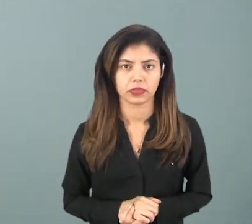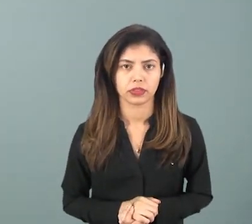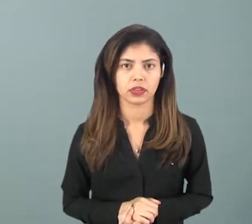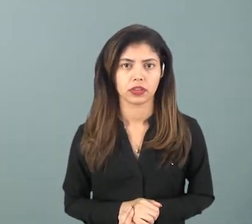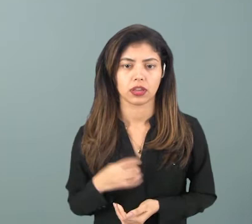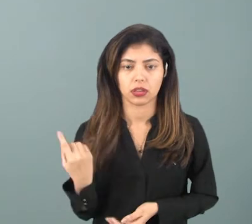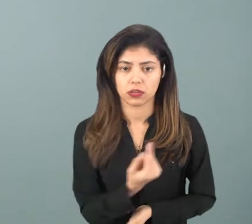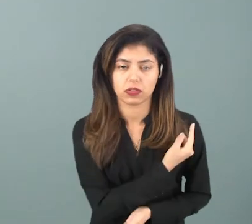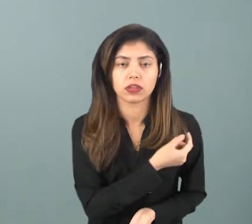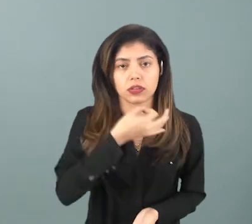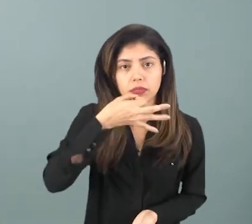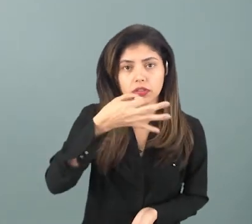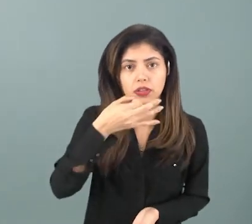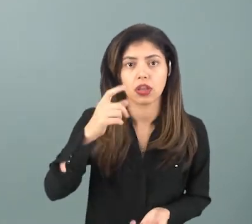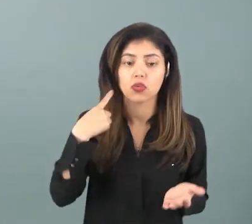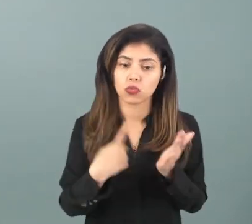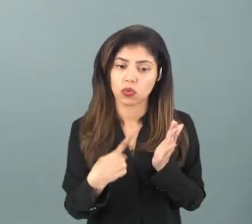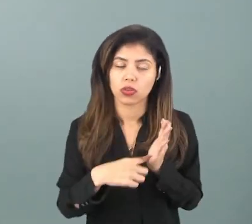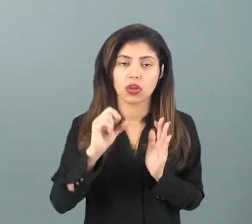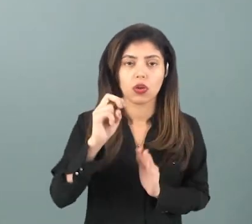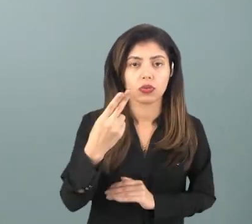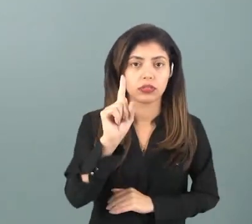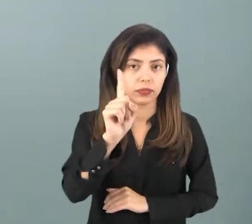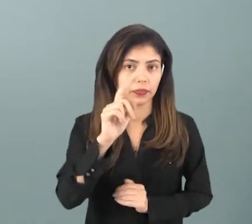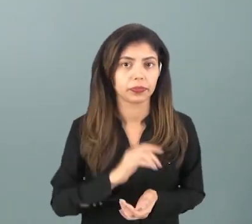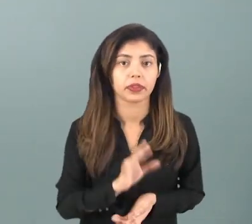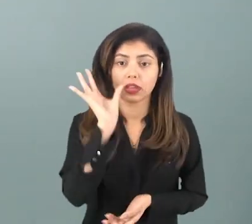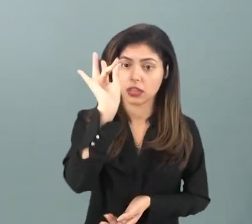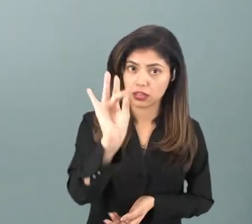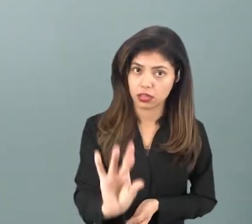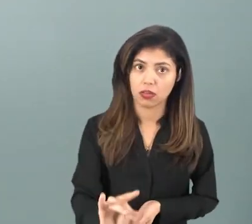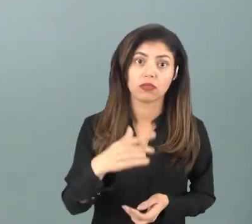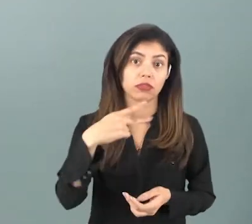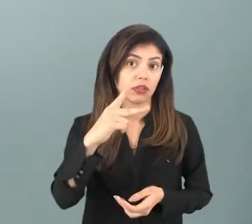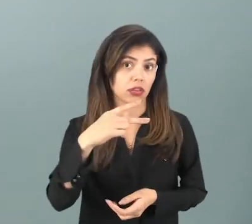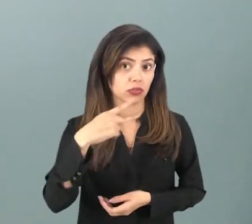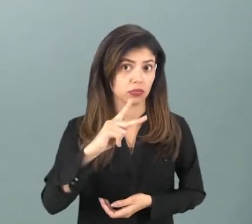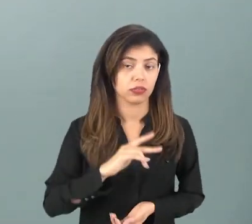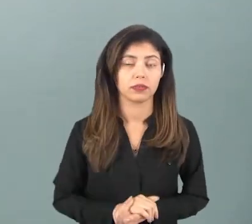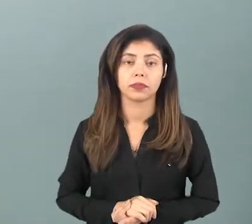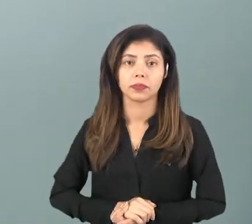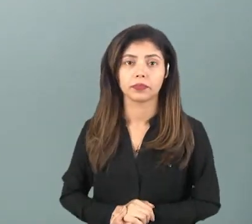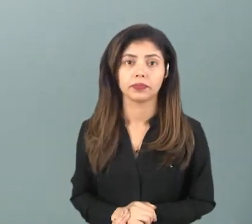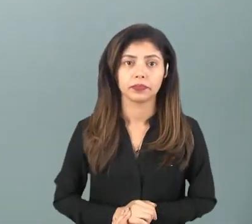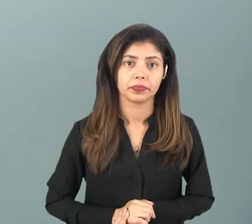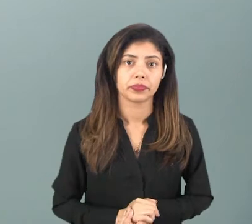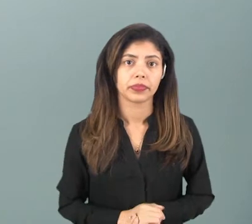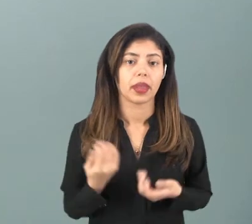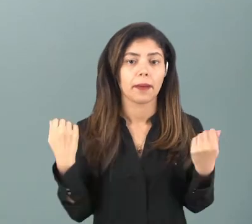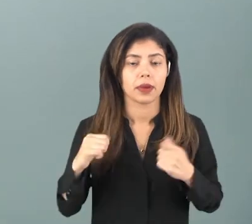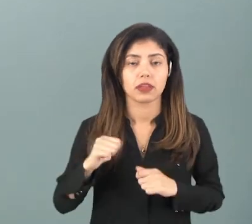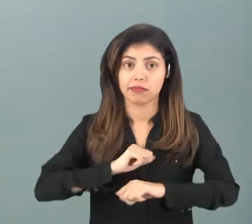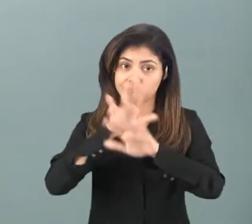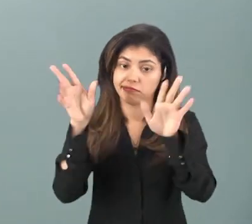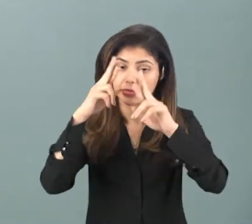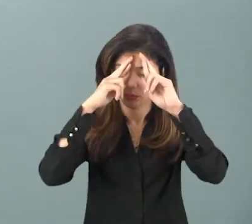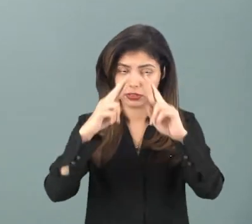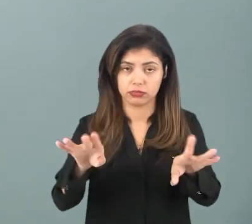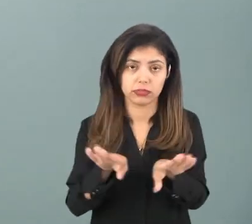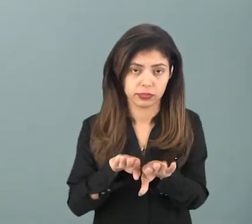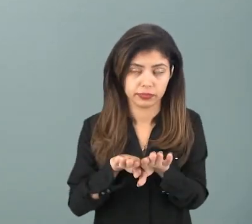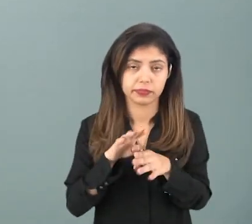A nossa opinião não é obrigada alguém concordar ou não, porque opinião cada um tem a sua, é claro. Mas é claro que tem que ser